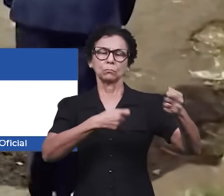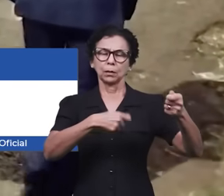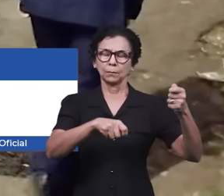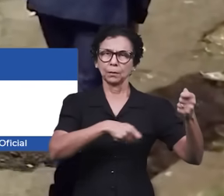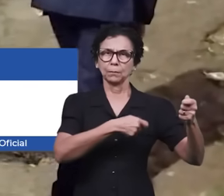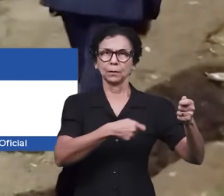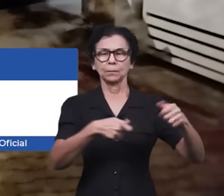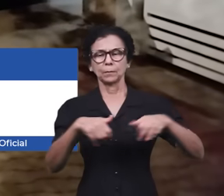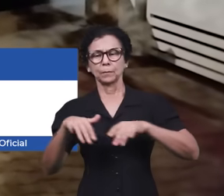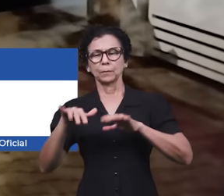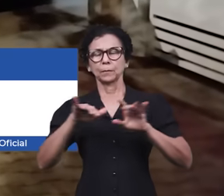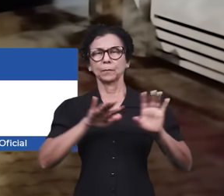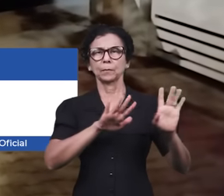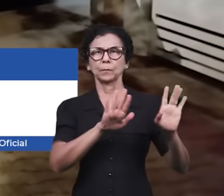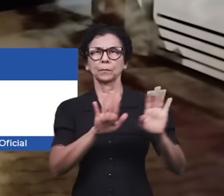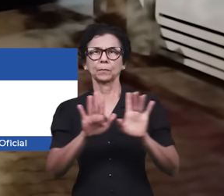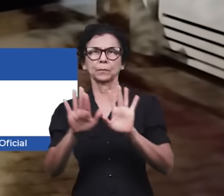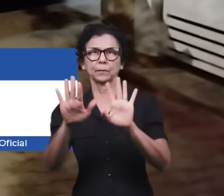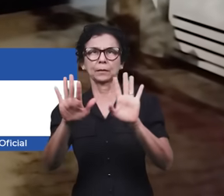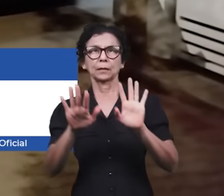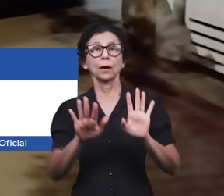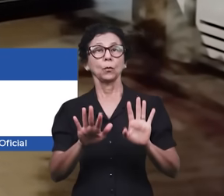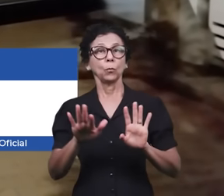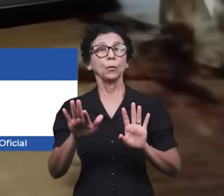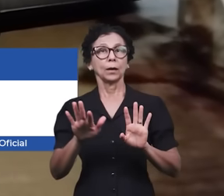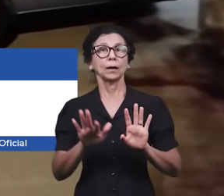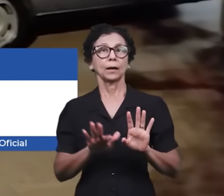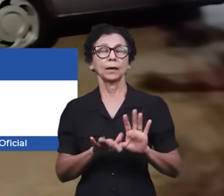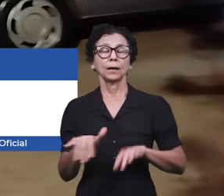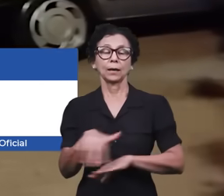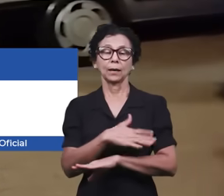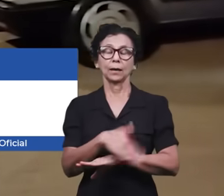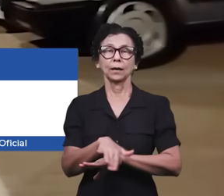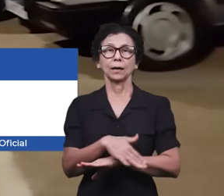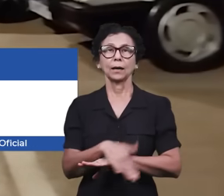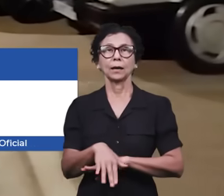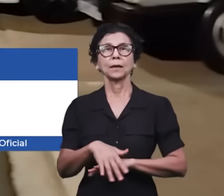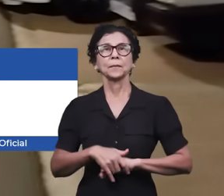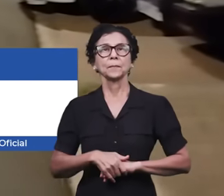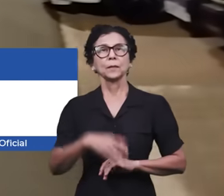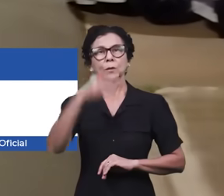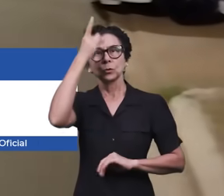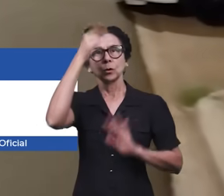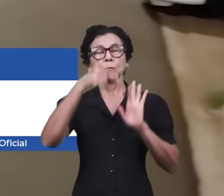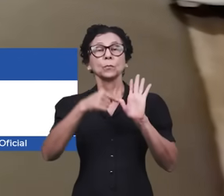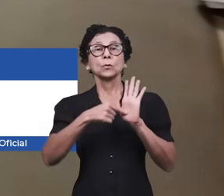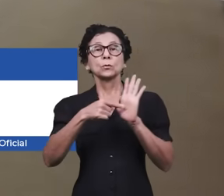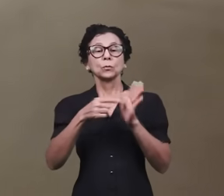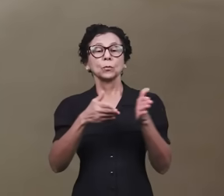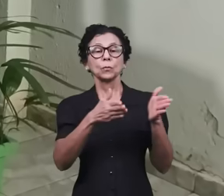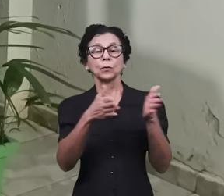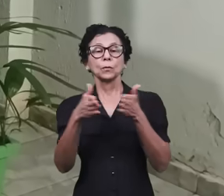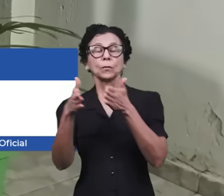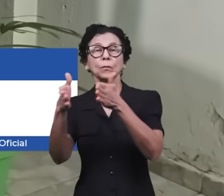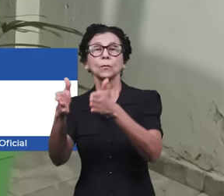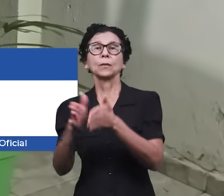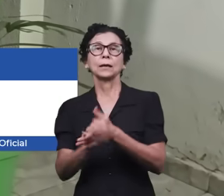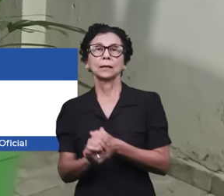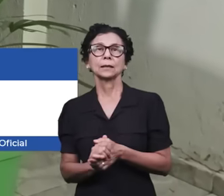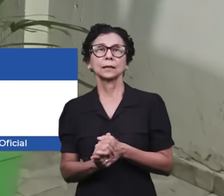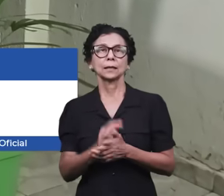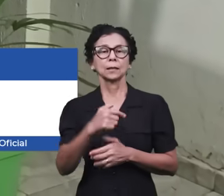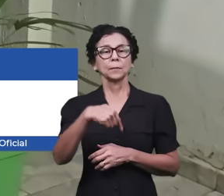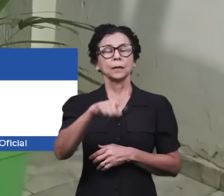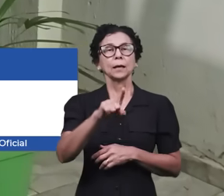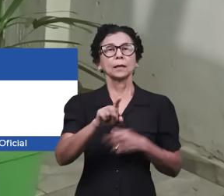se complementaram, mostrando as ruas e locais onde deveriam ser entoados os louvores da serenata. O culto